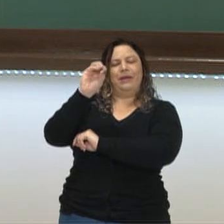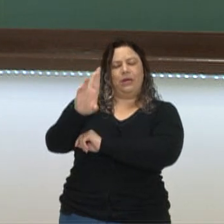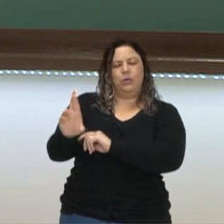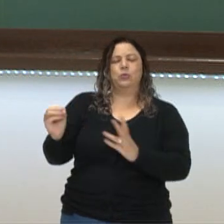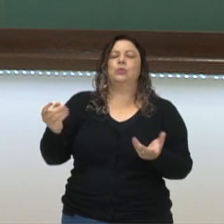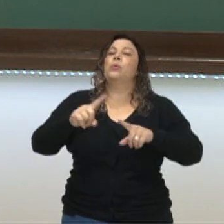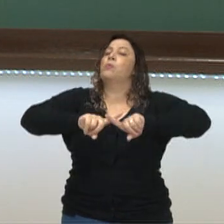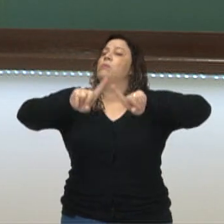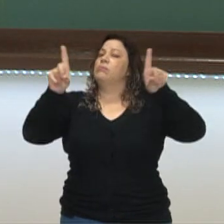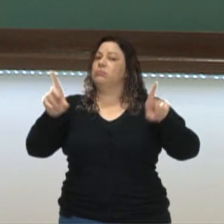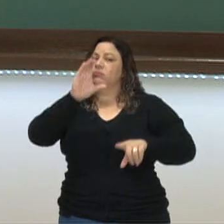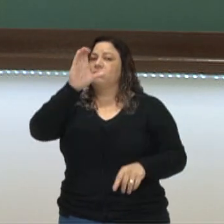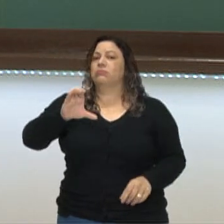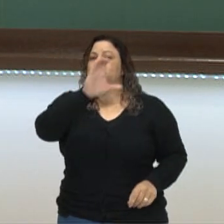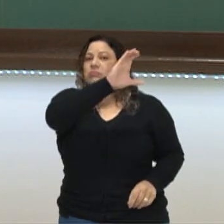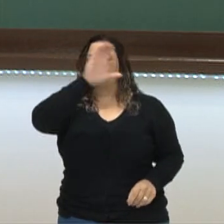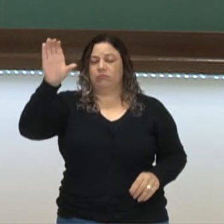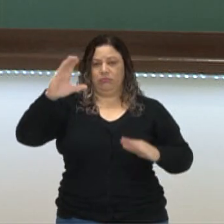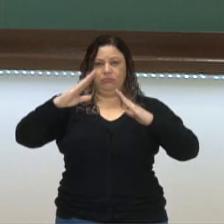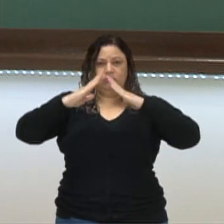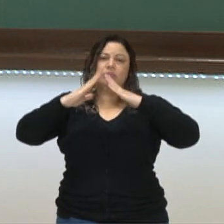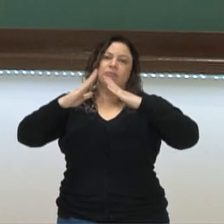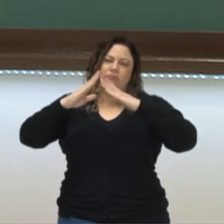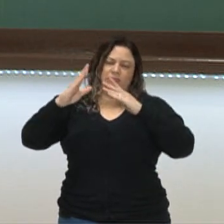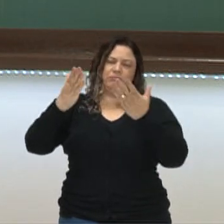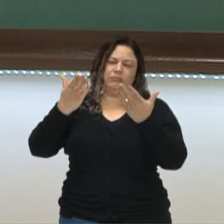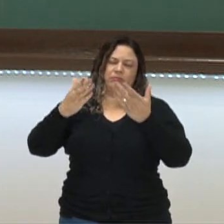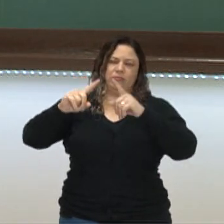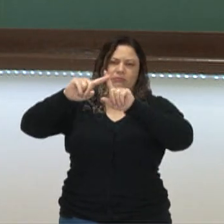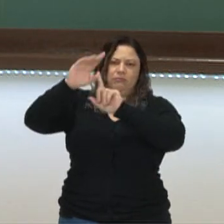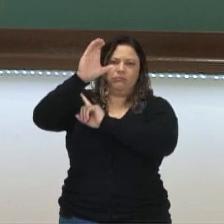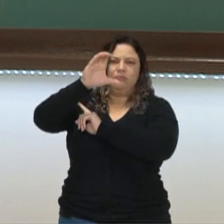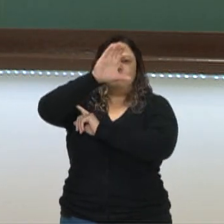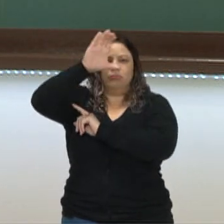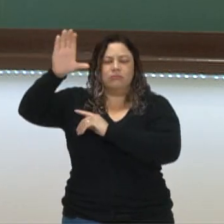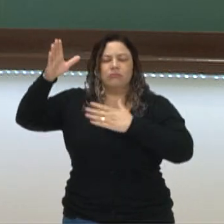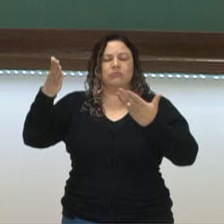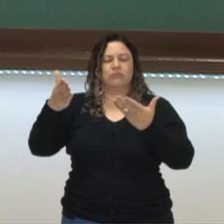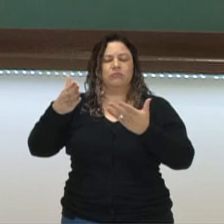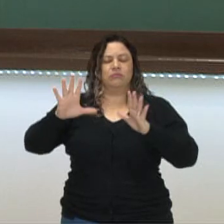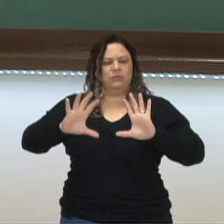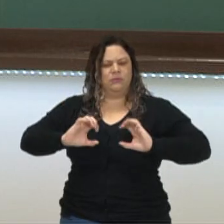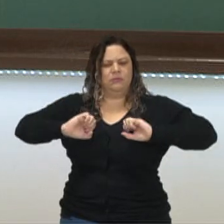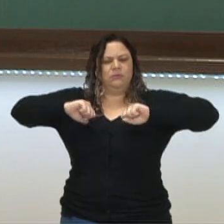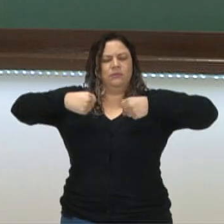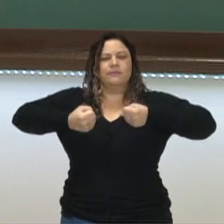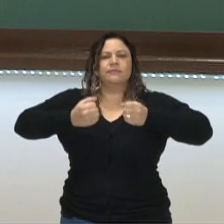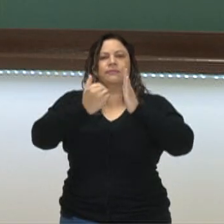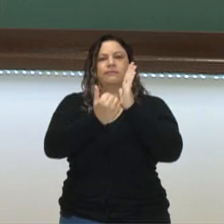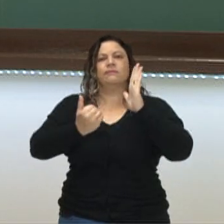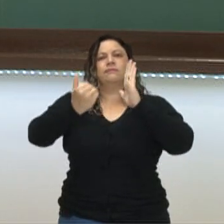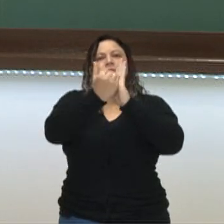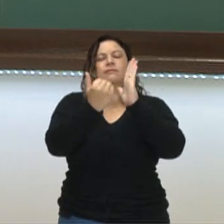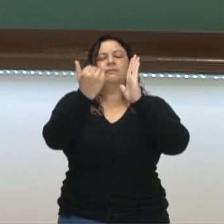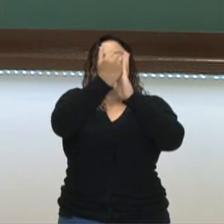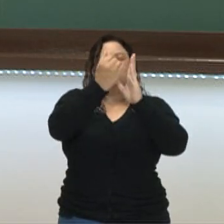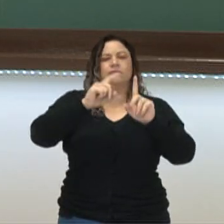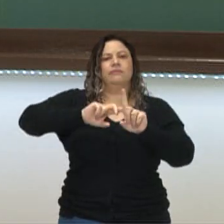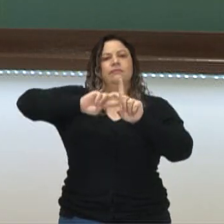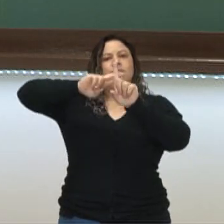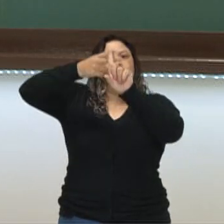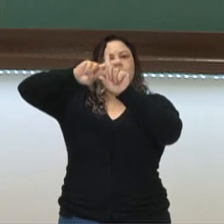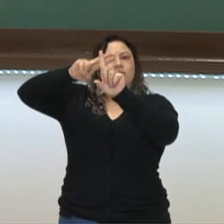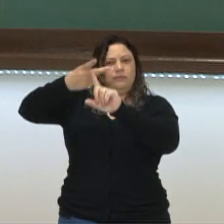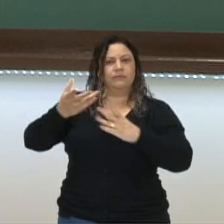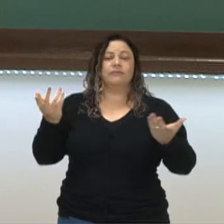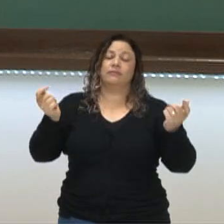Igreja Católica, ela continuou se fortalecendo nos séculos seguintes. Então, ainda que o Império Romano